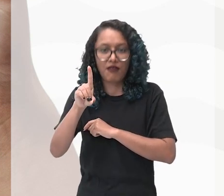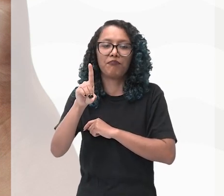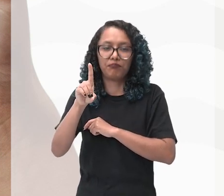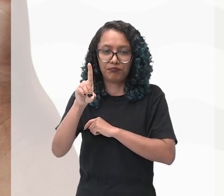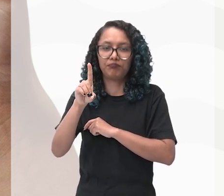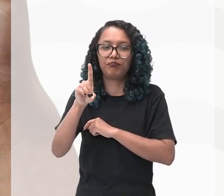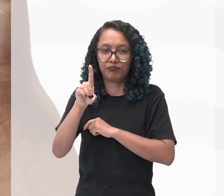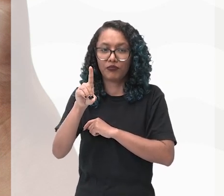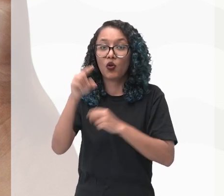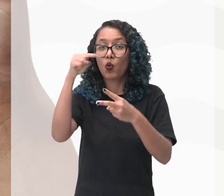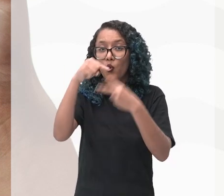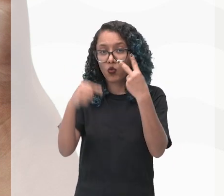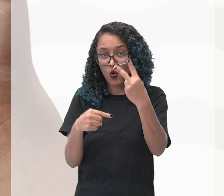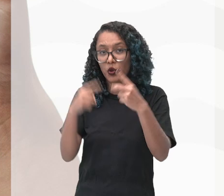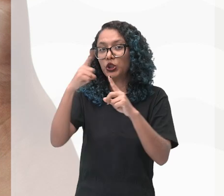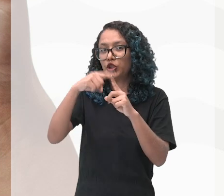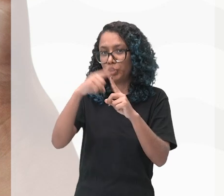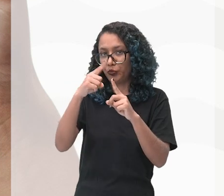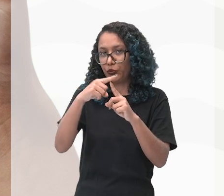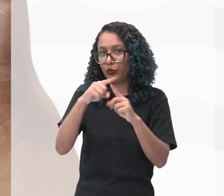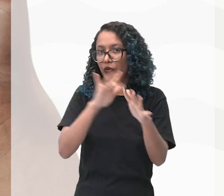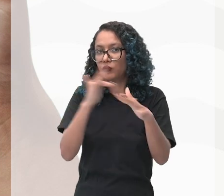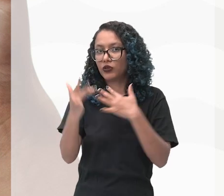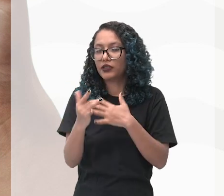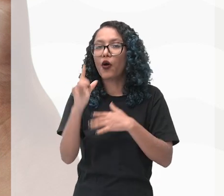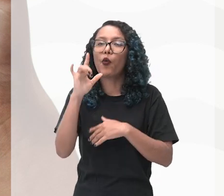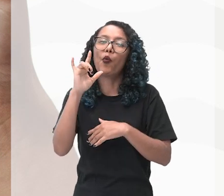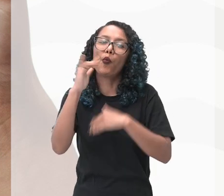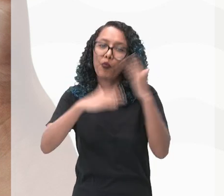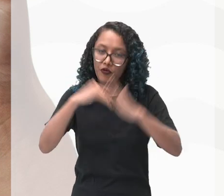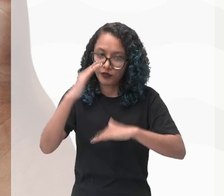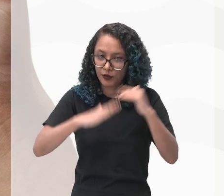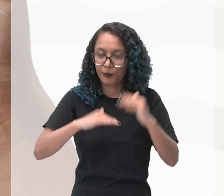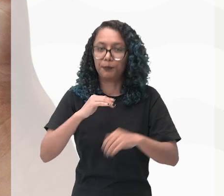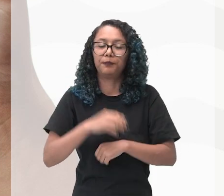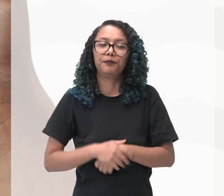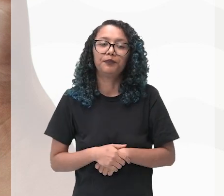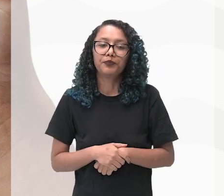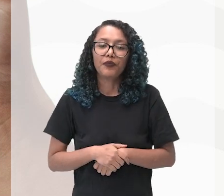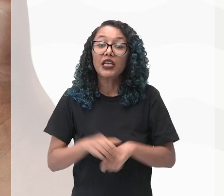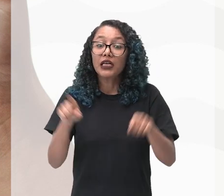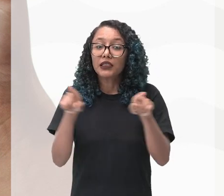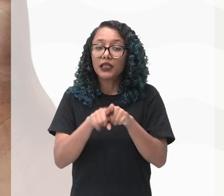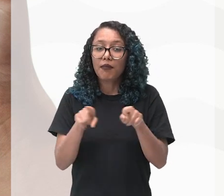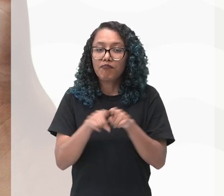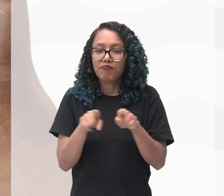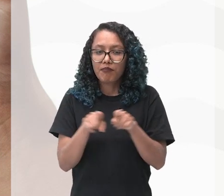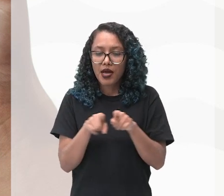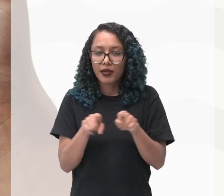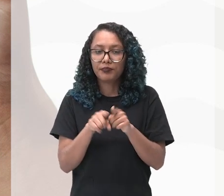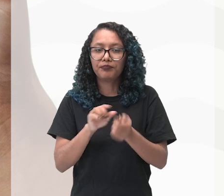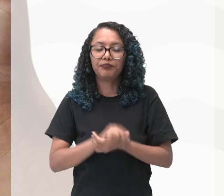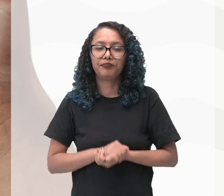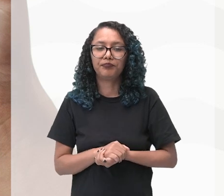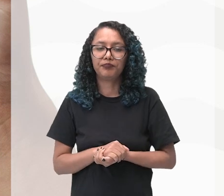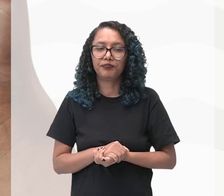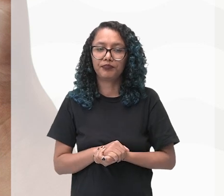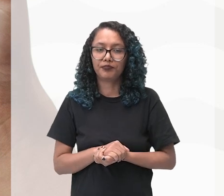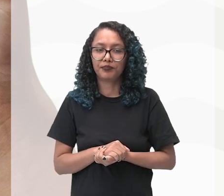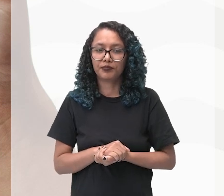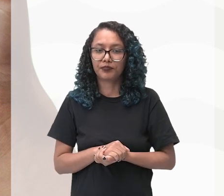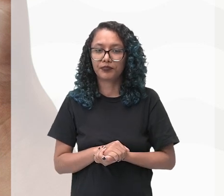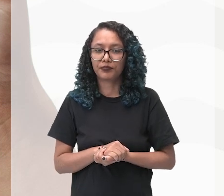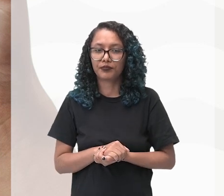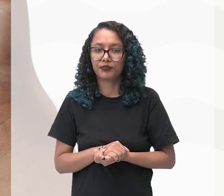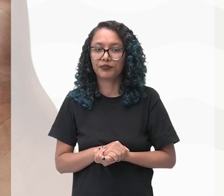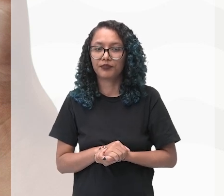o Indeed como exemplo de tipo de rede social profissional, certo?